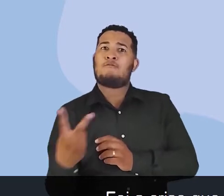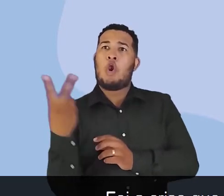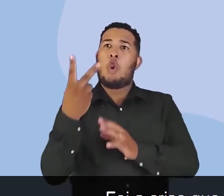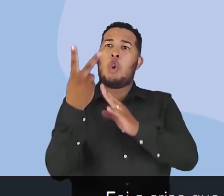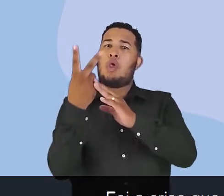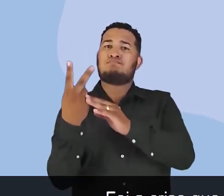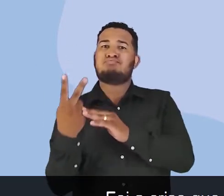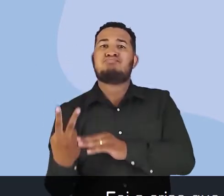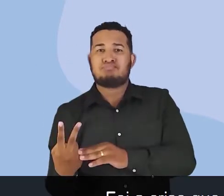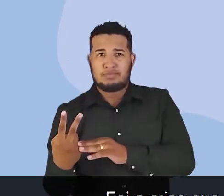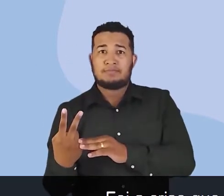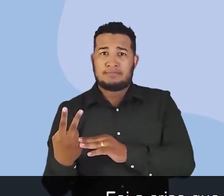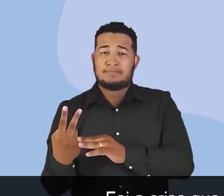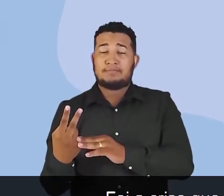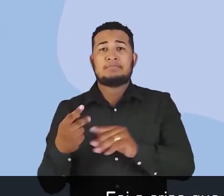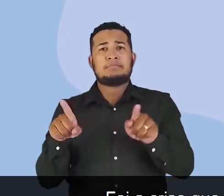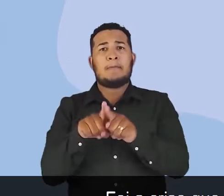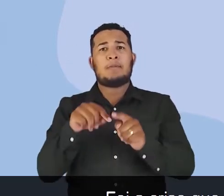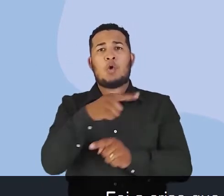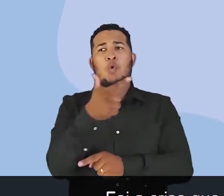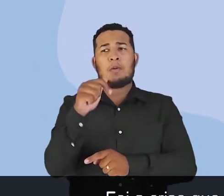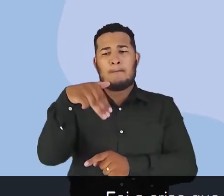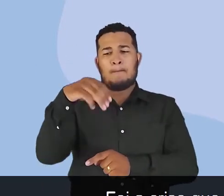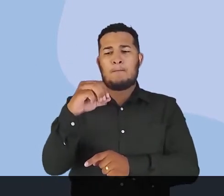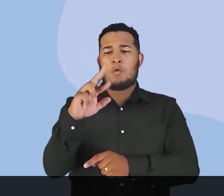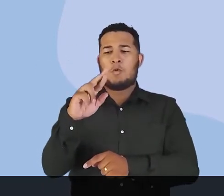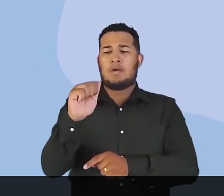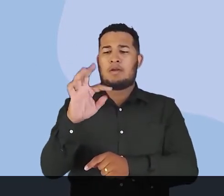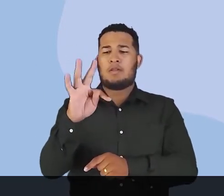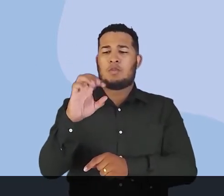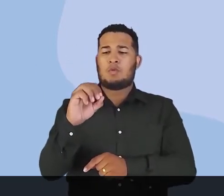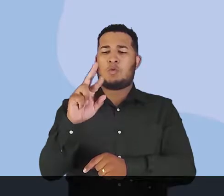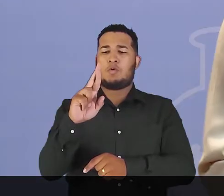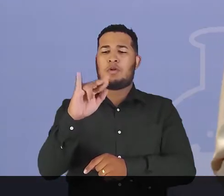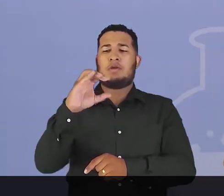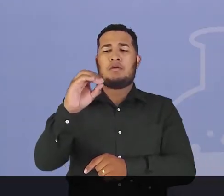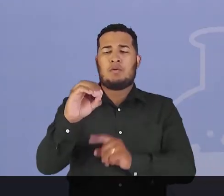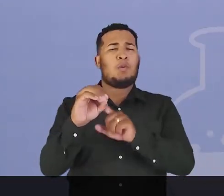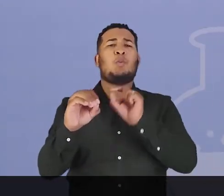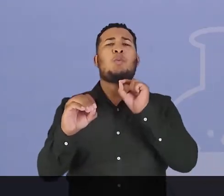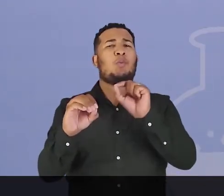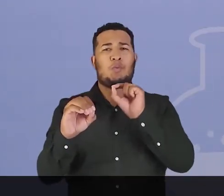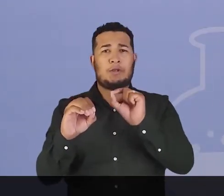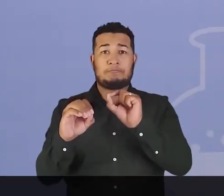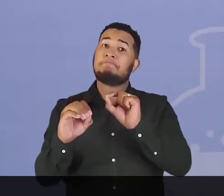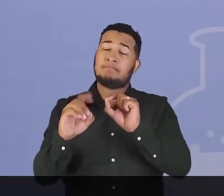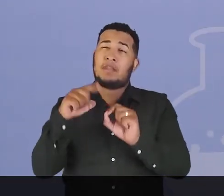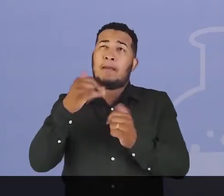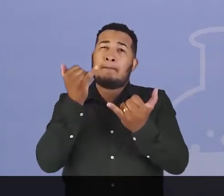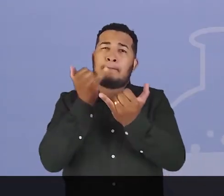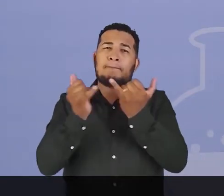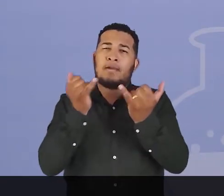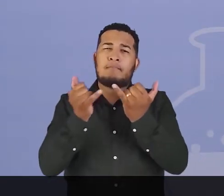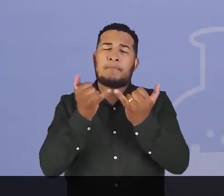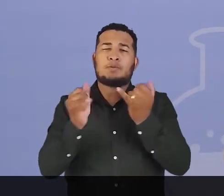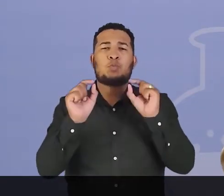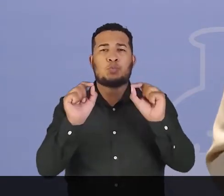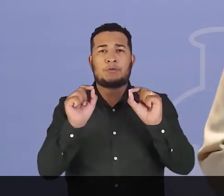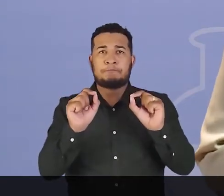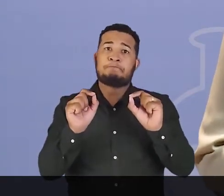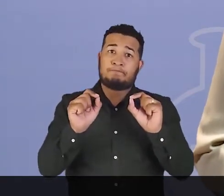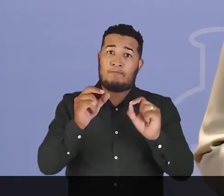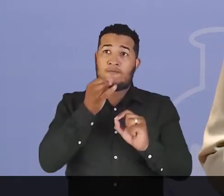rublo e na declaração da moratória, que foi, vem comigo gente, o que é uma moratória? Uma moratória é mais ou